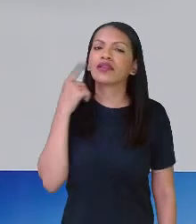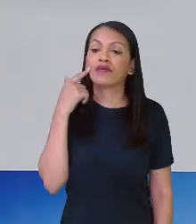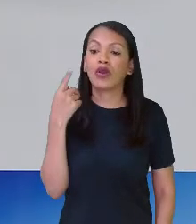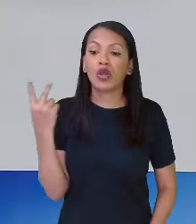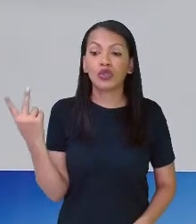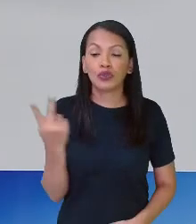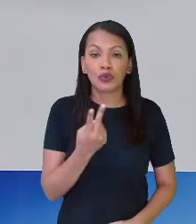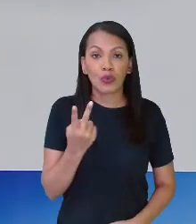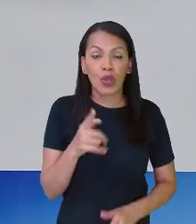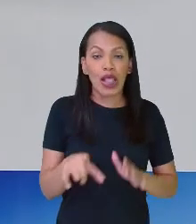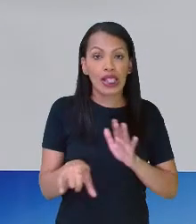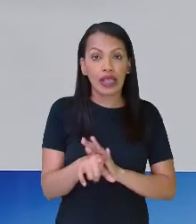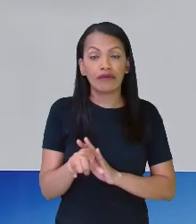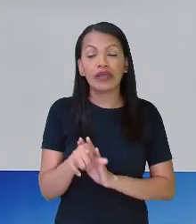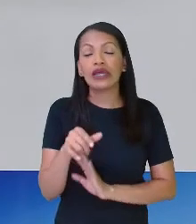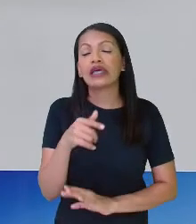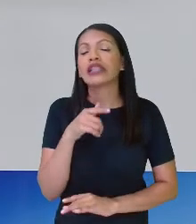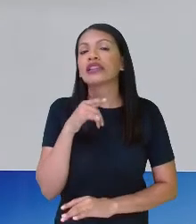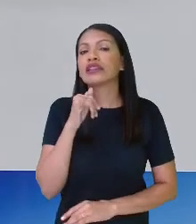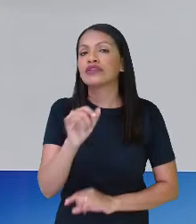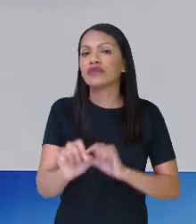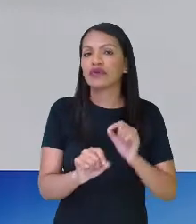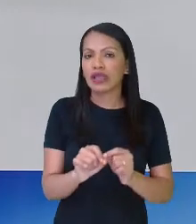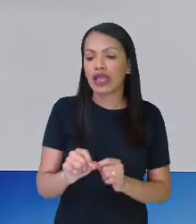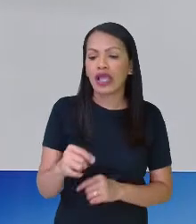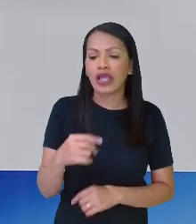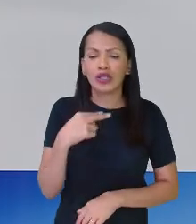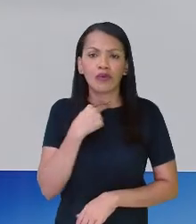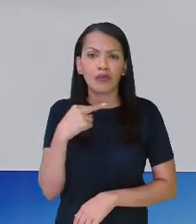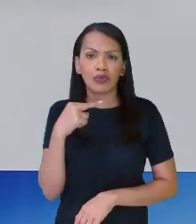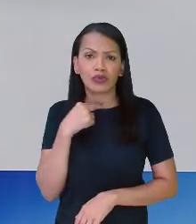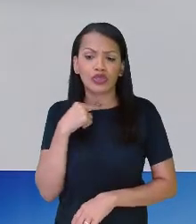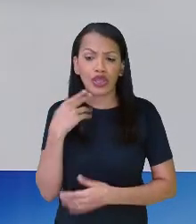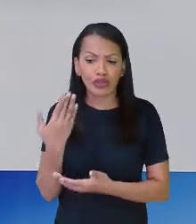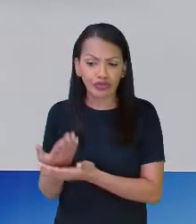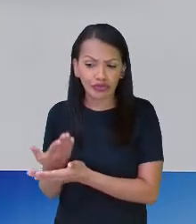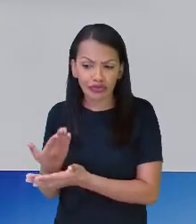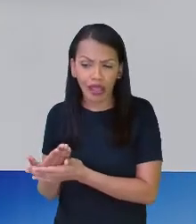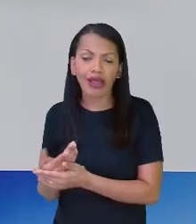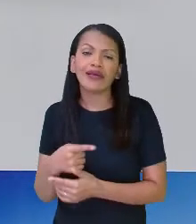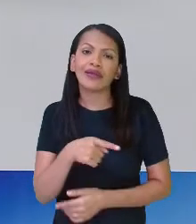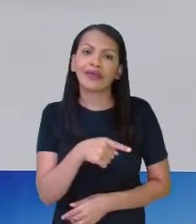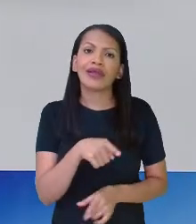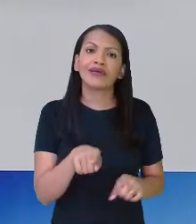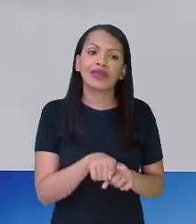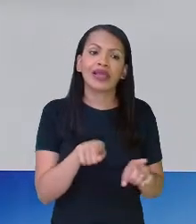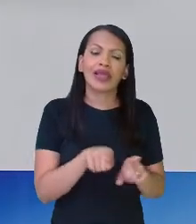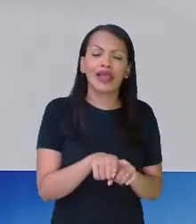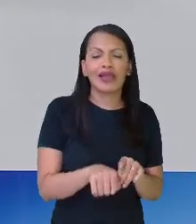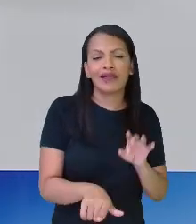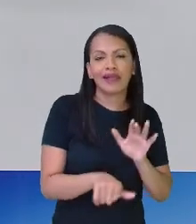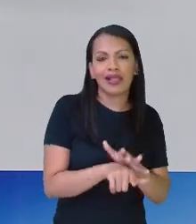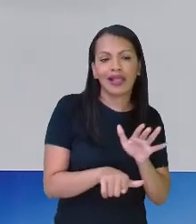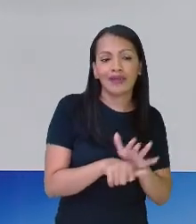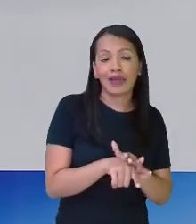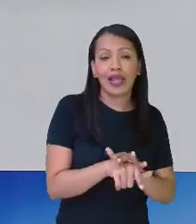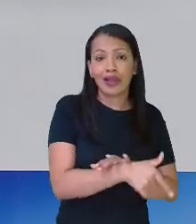outra que diziam que eles não podiam ter terra. Vocês estão entendendo por que é importante a gente hoje criar leis para